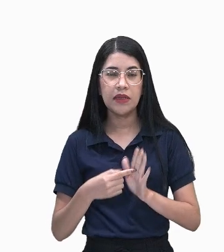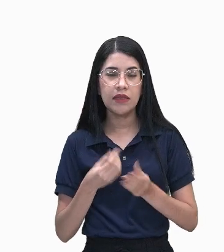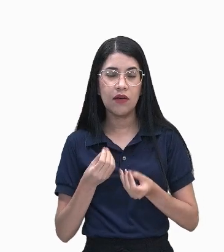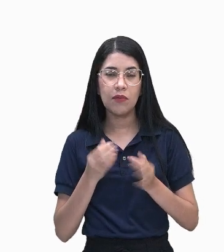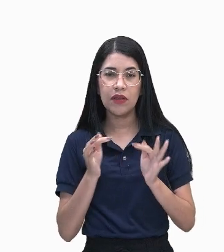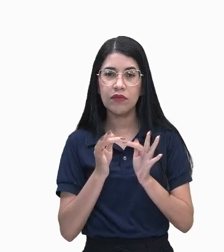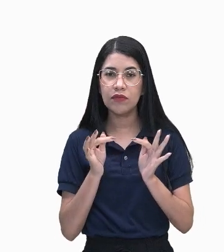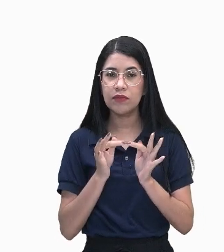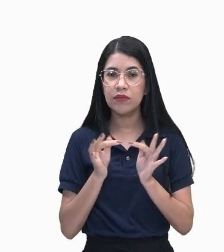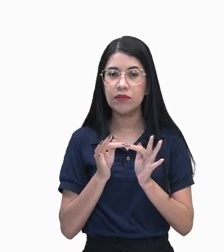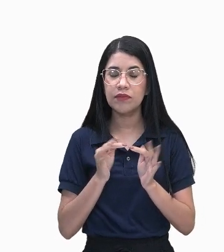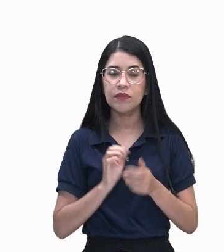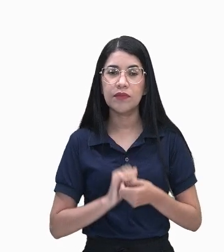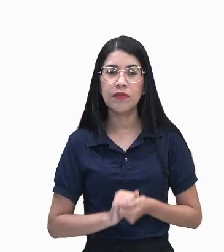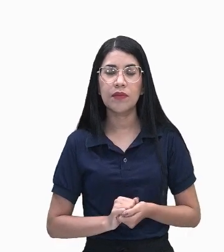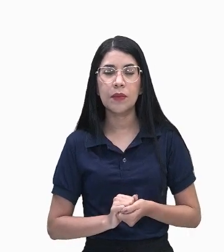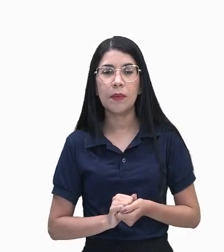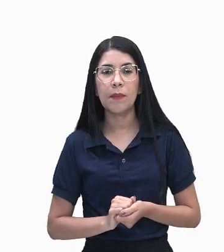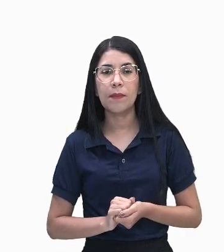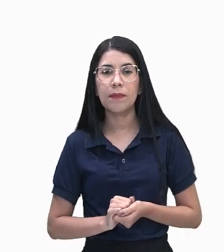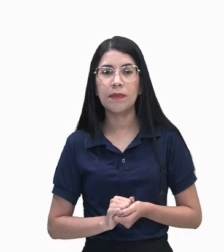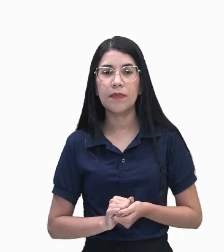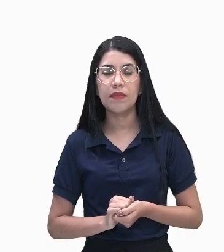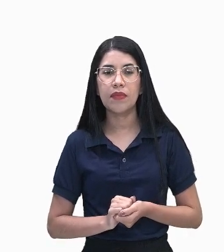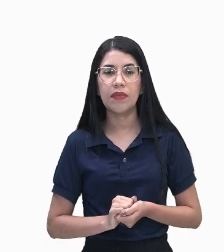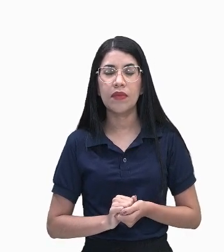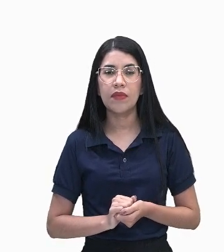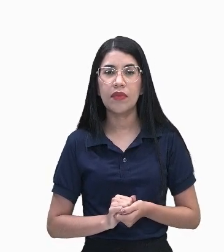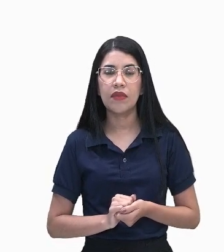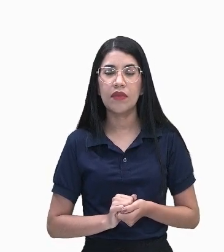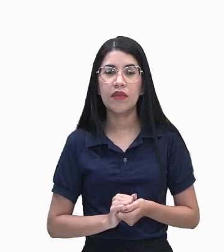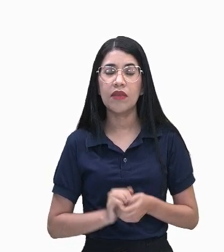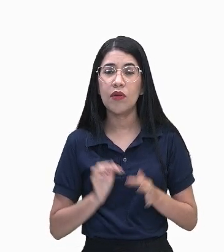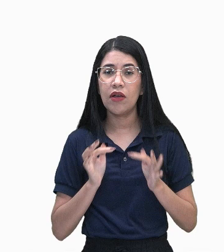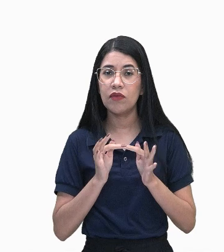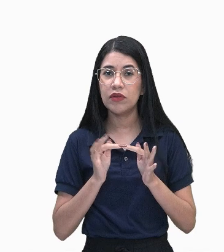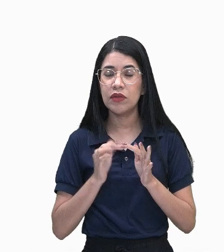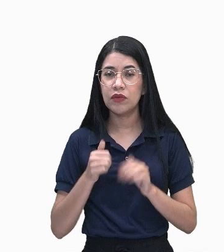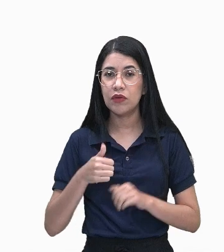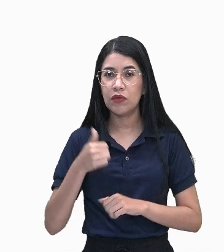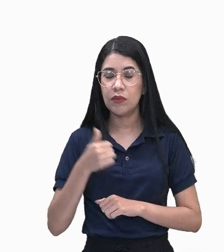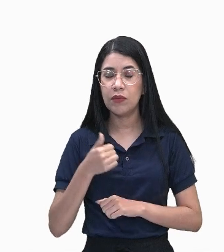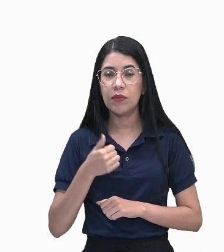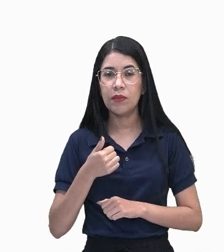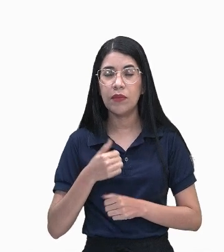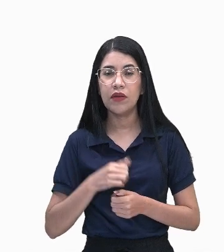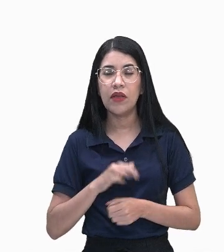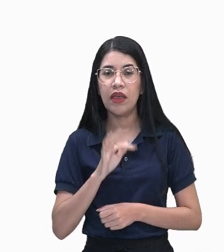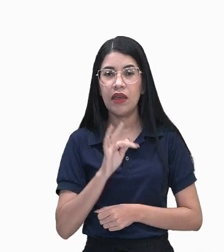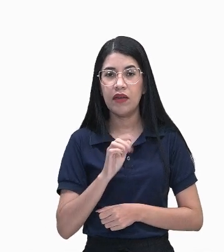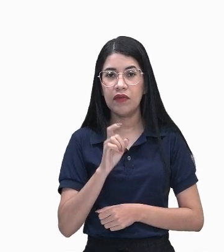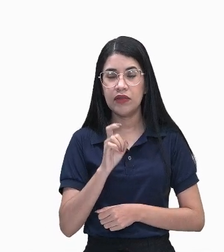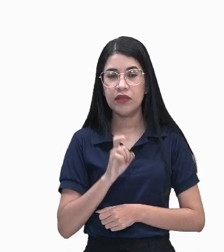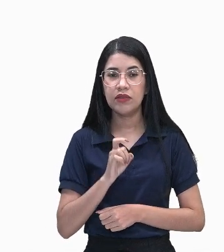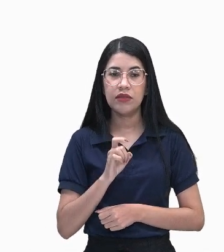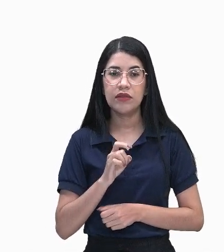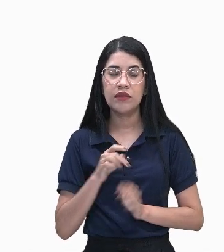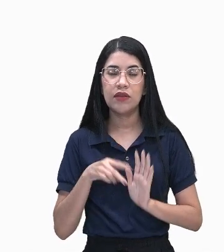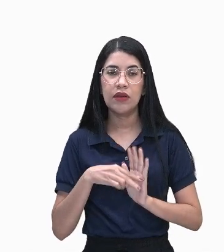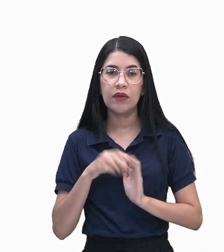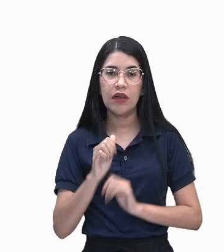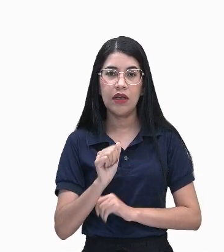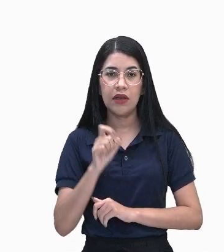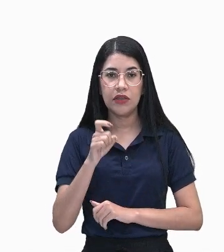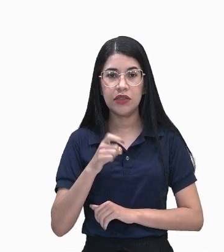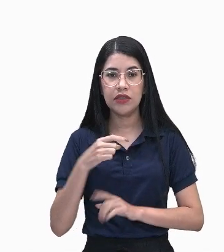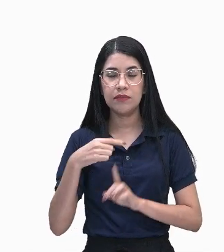lei da função que representa essa situação, problema? Bom, considerando uma função do primeiro grau sendo f de x igual a x mais b, como eu